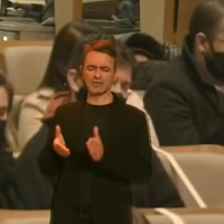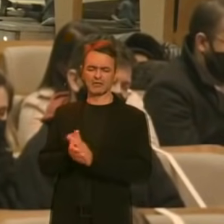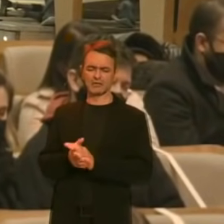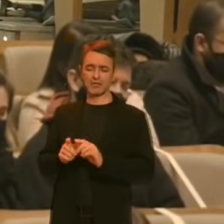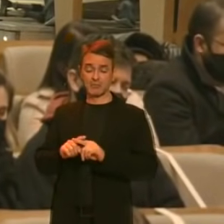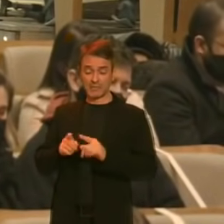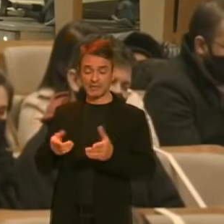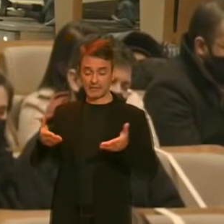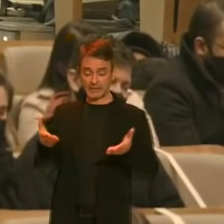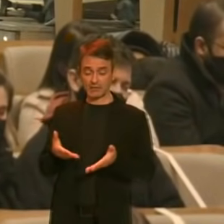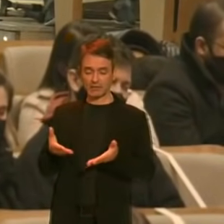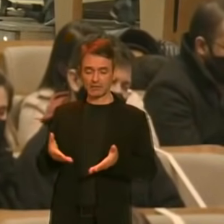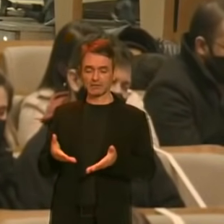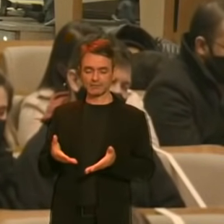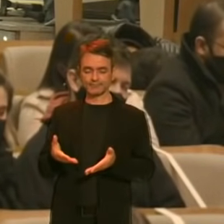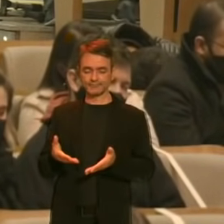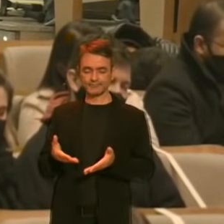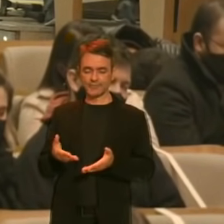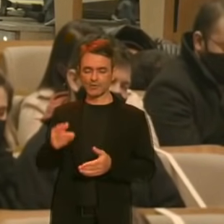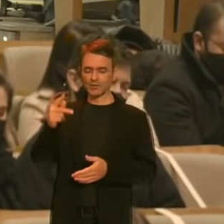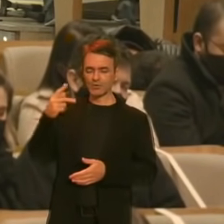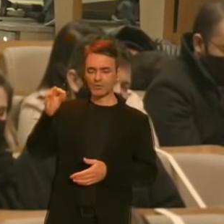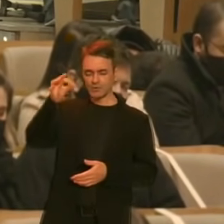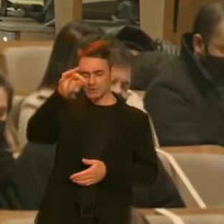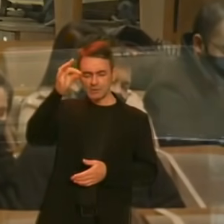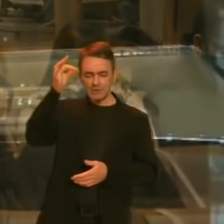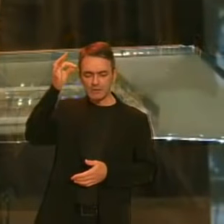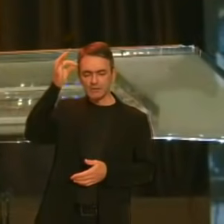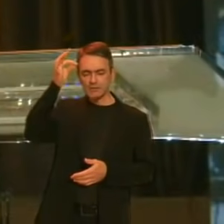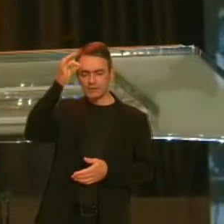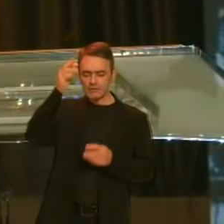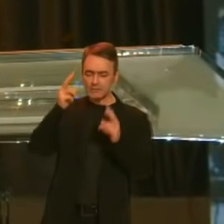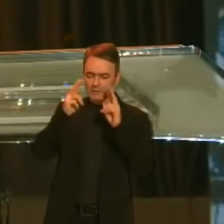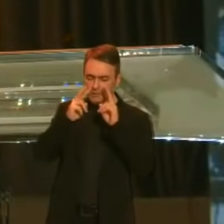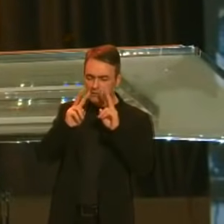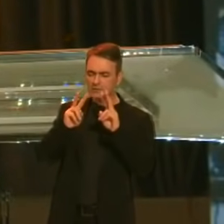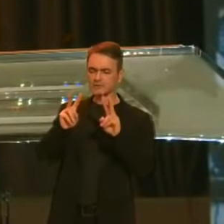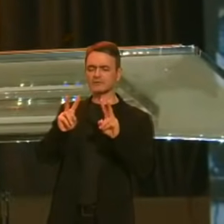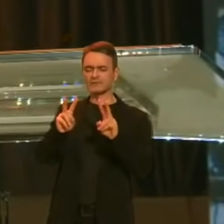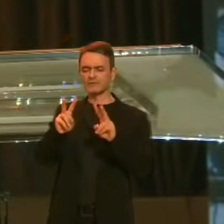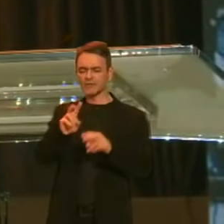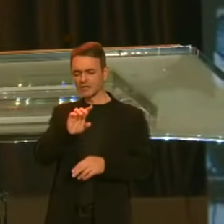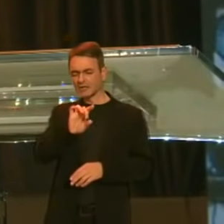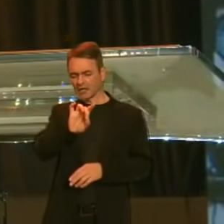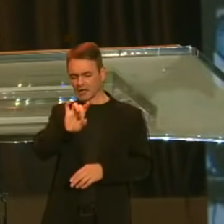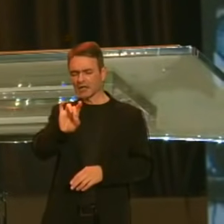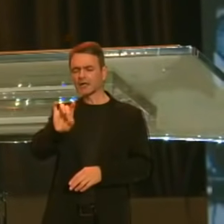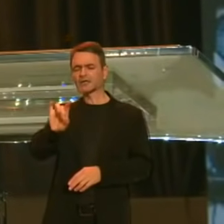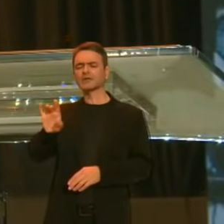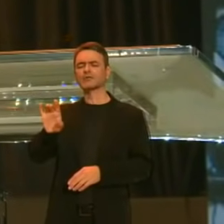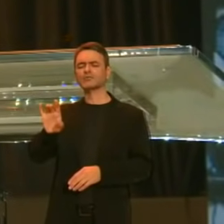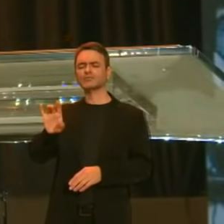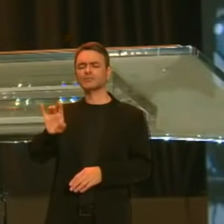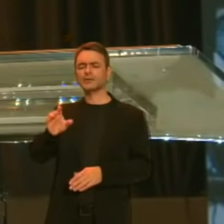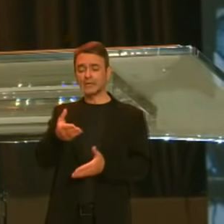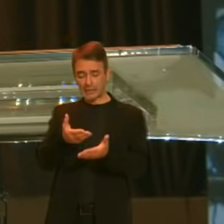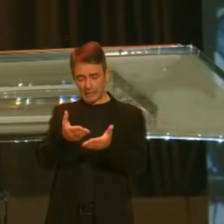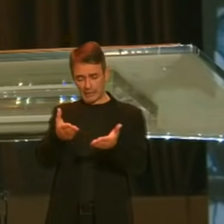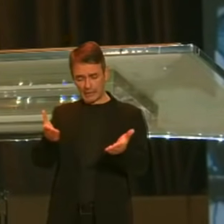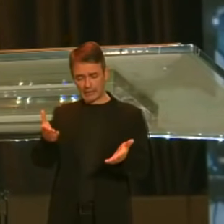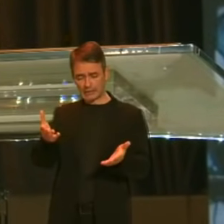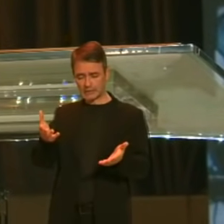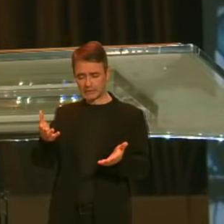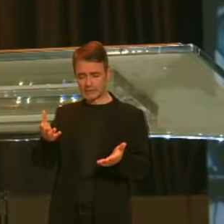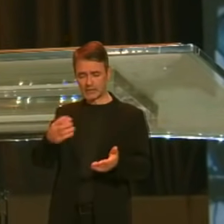mas que nesta hora o Teu Espírito testifique ao coração deles que eles são filhos